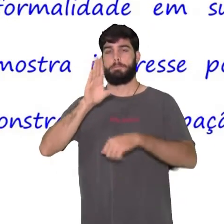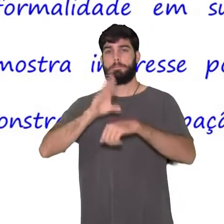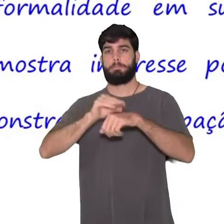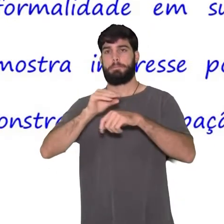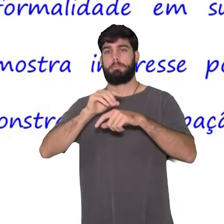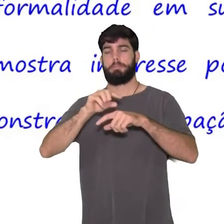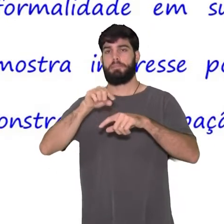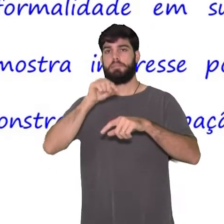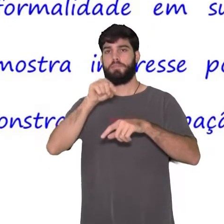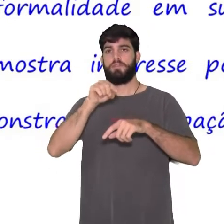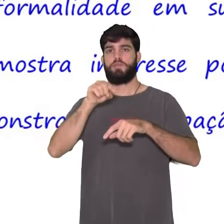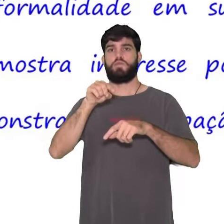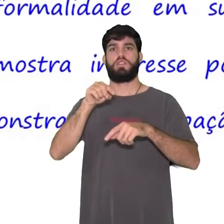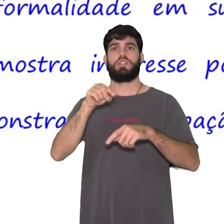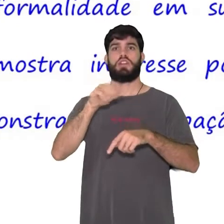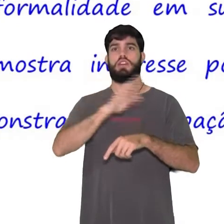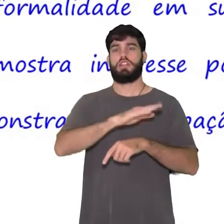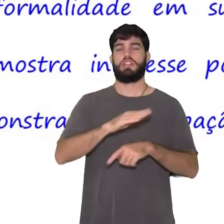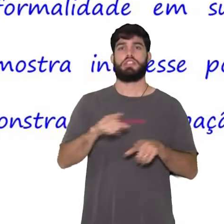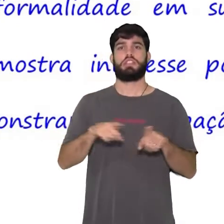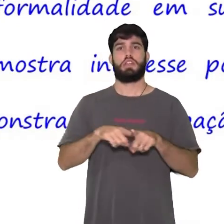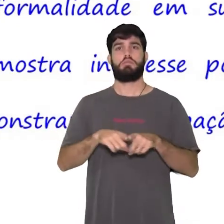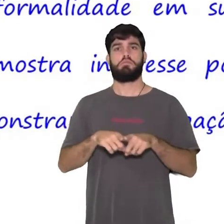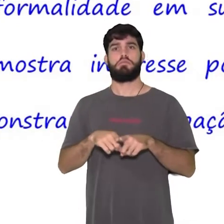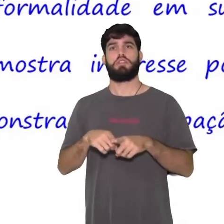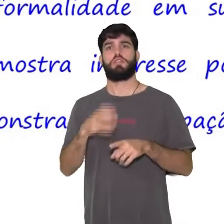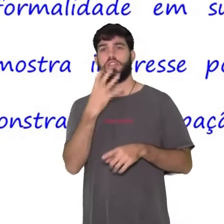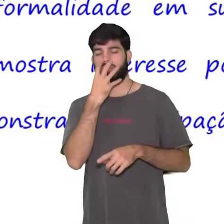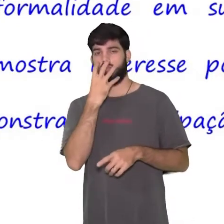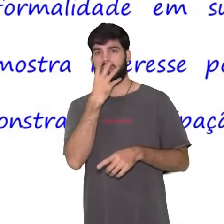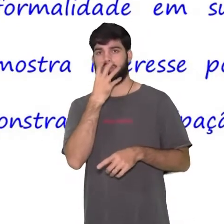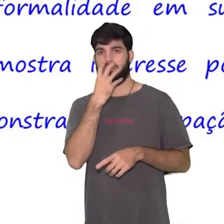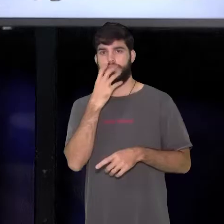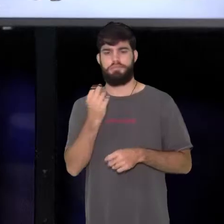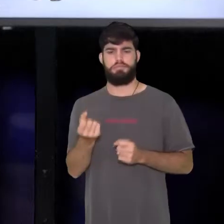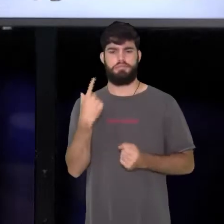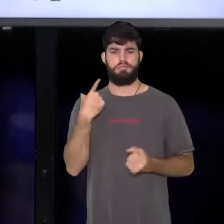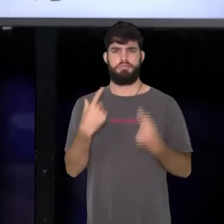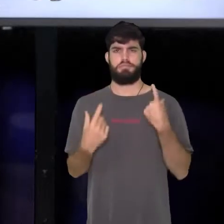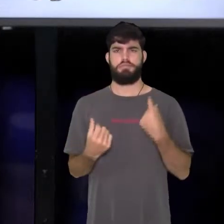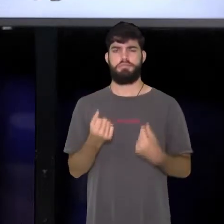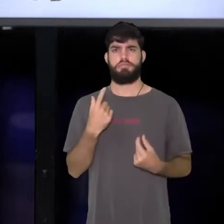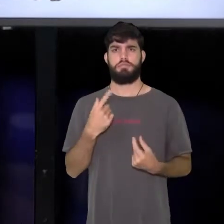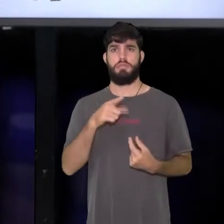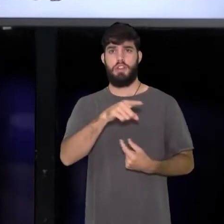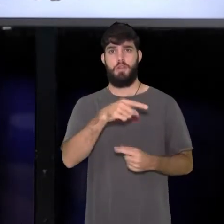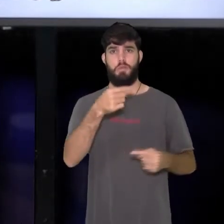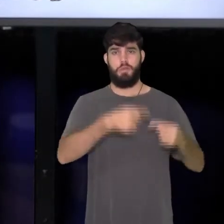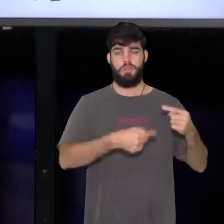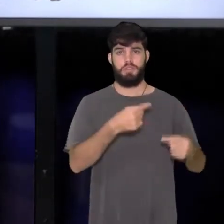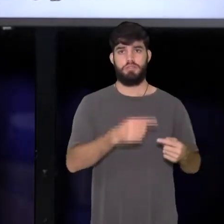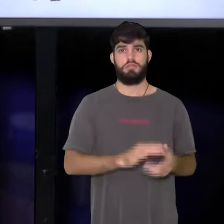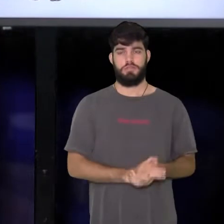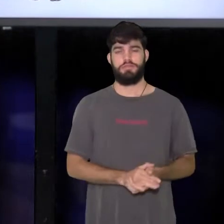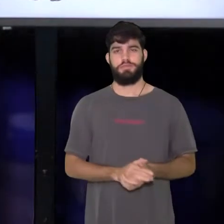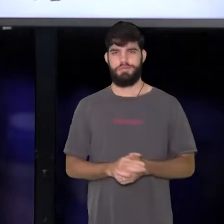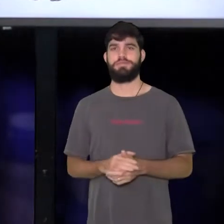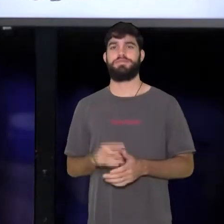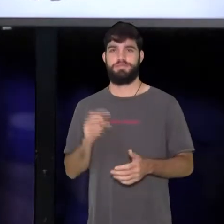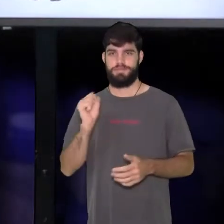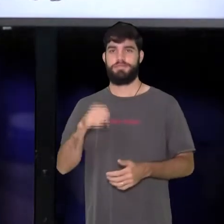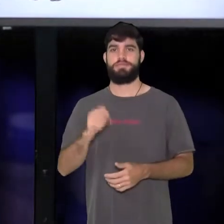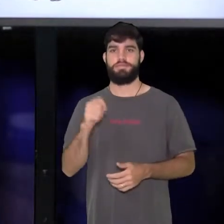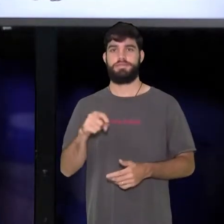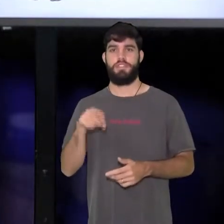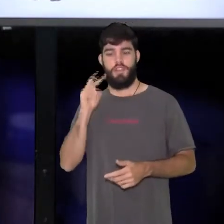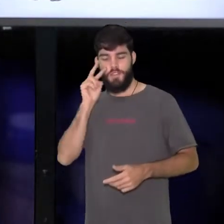criança indicam total indiferença ao político. Sim. Olha como o animal se encontra, olha como a